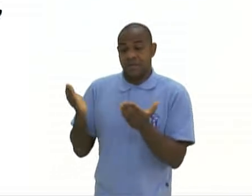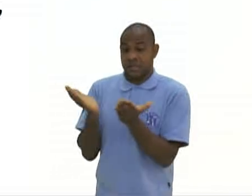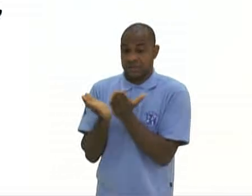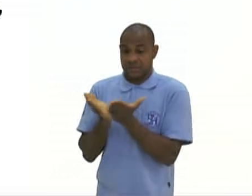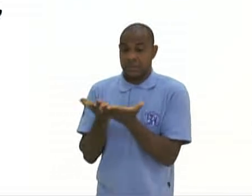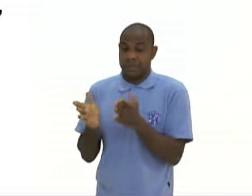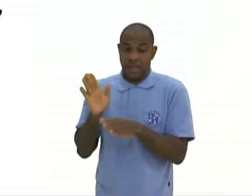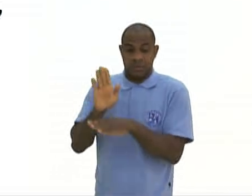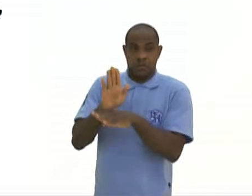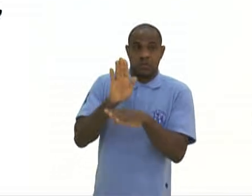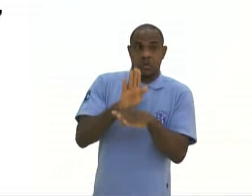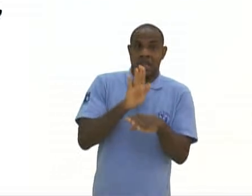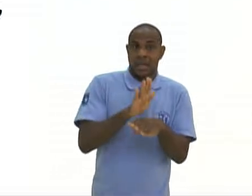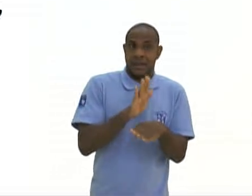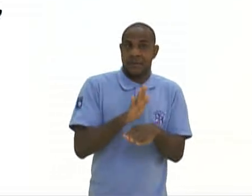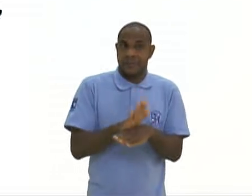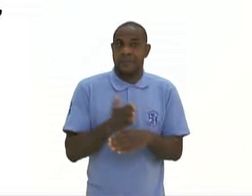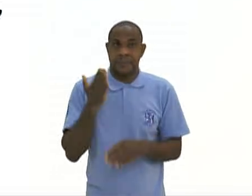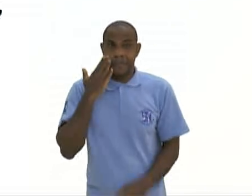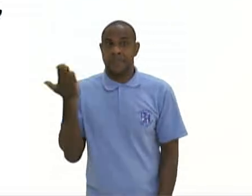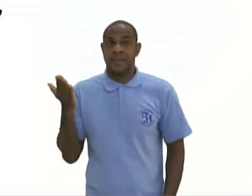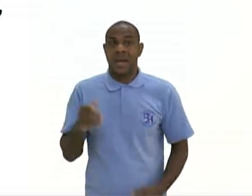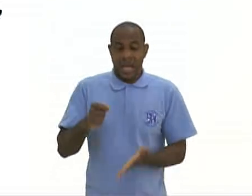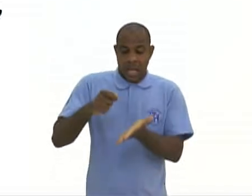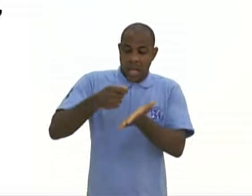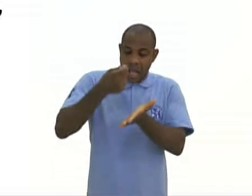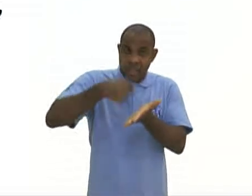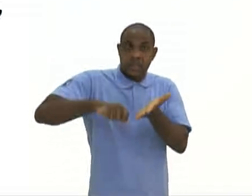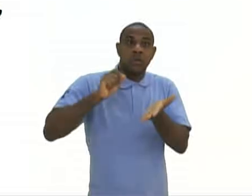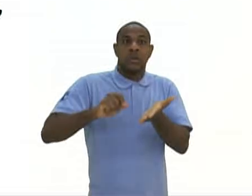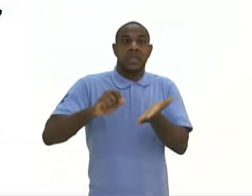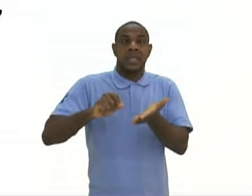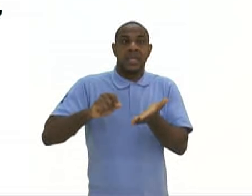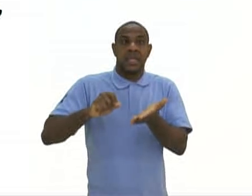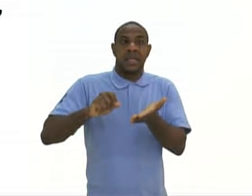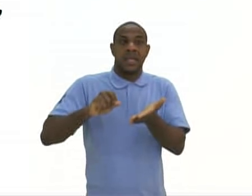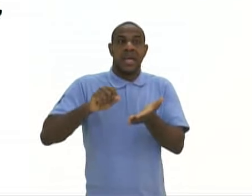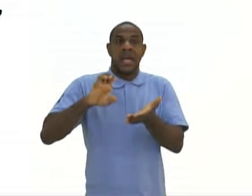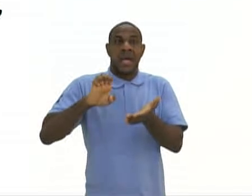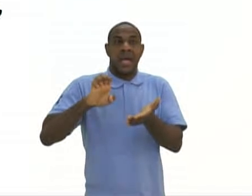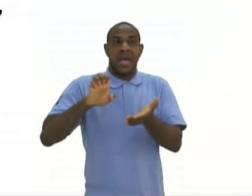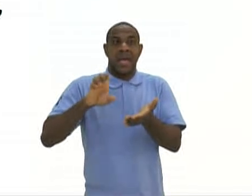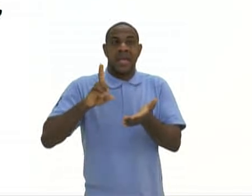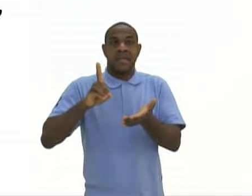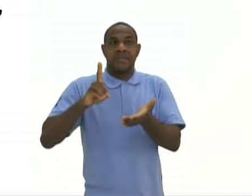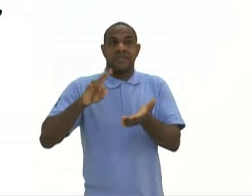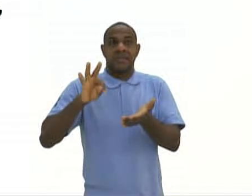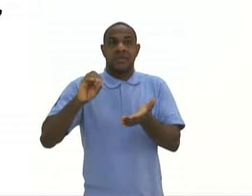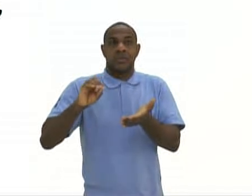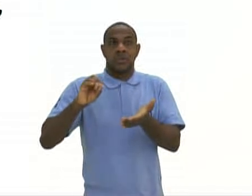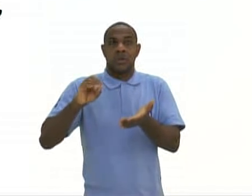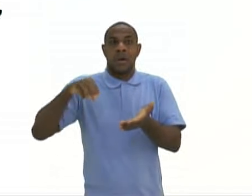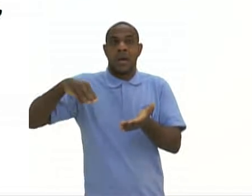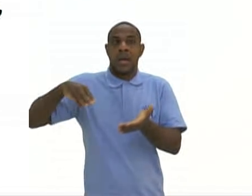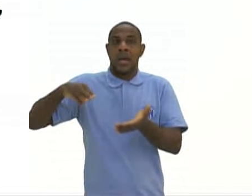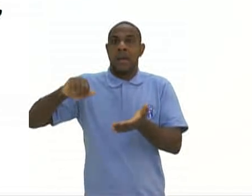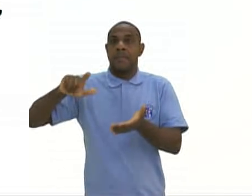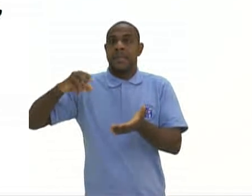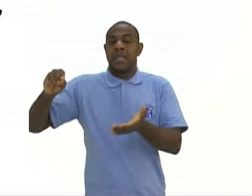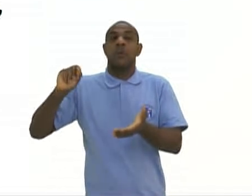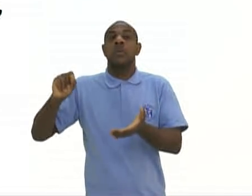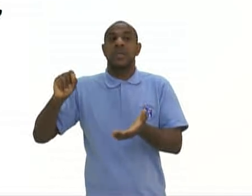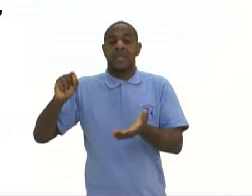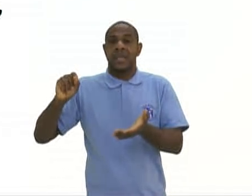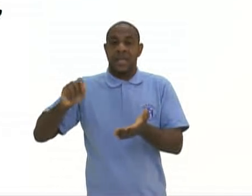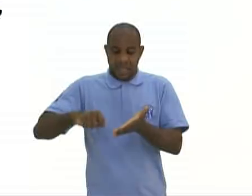proteger o império, ele assinou o Edito de Milão, proibindo a perseguição de cristãos e inclusive dando